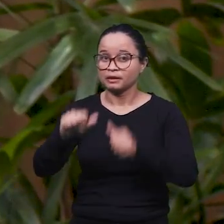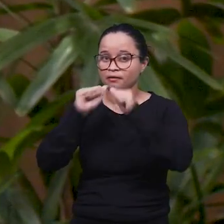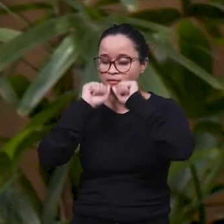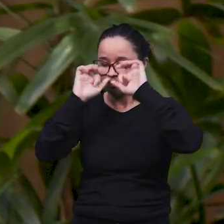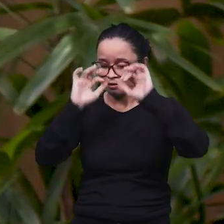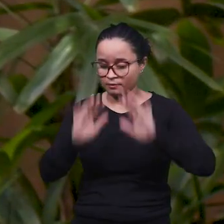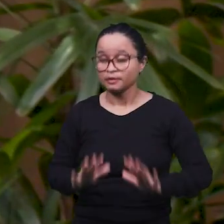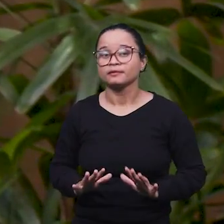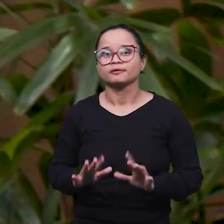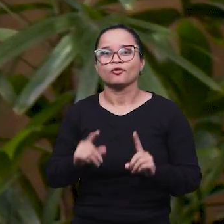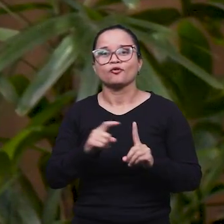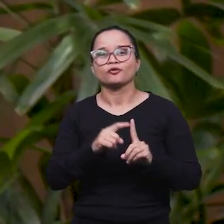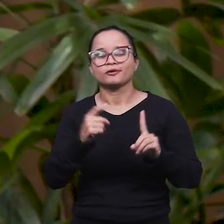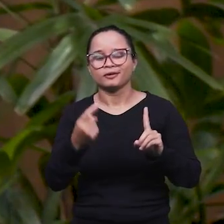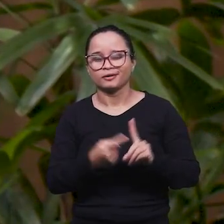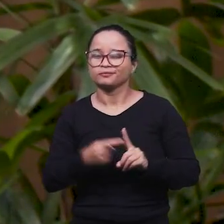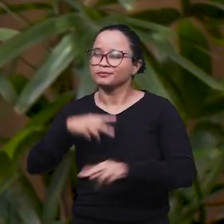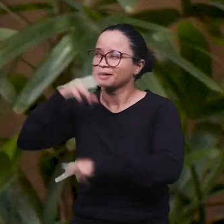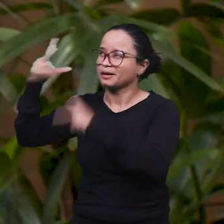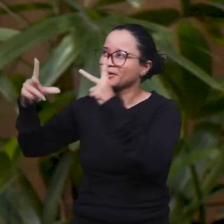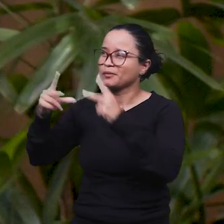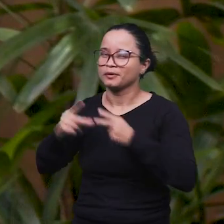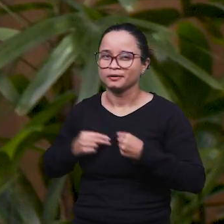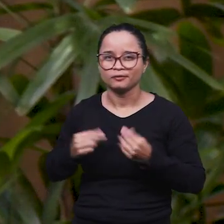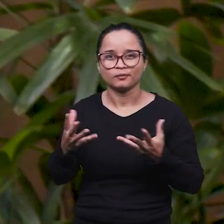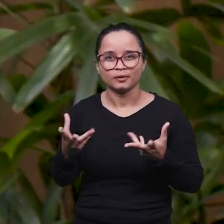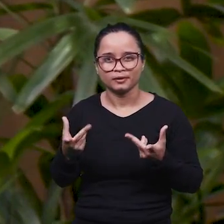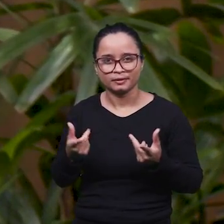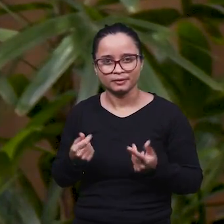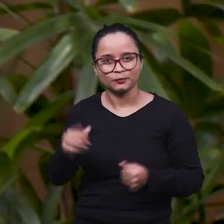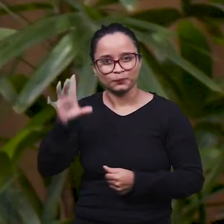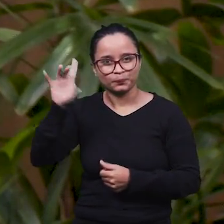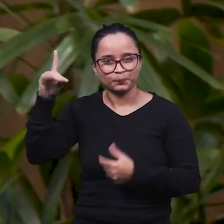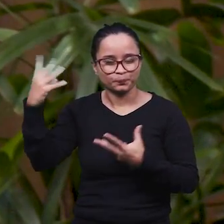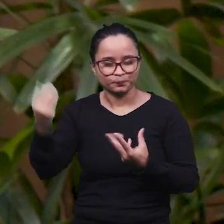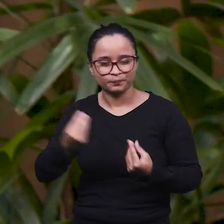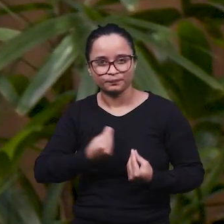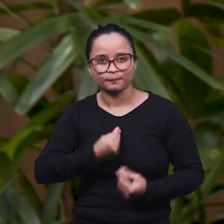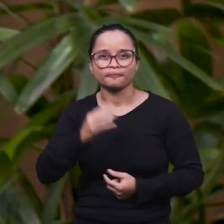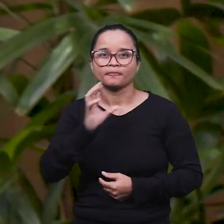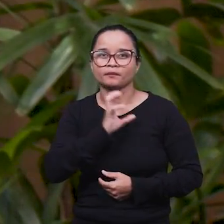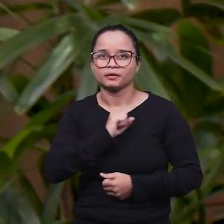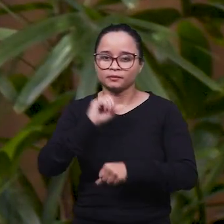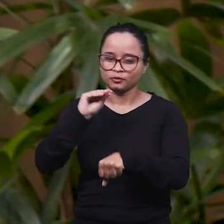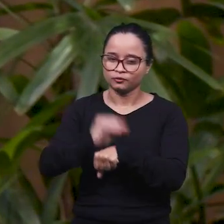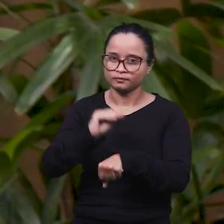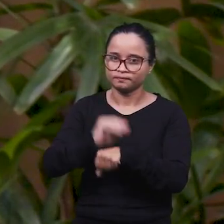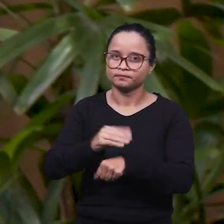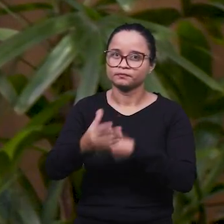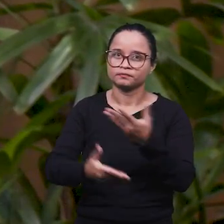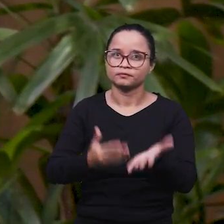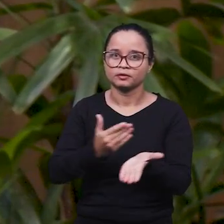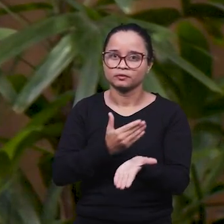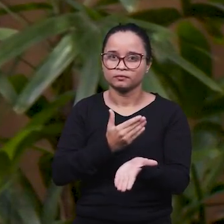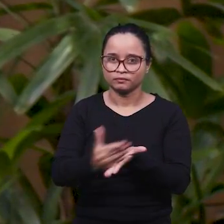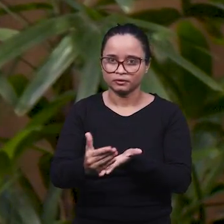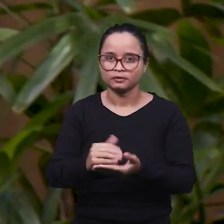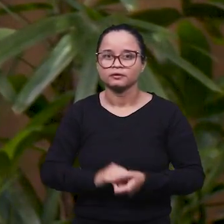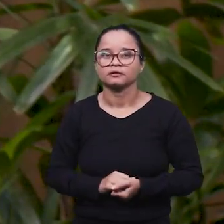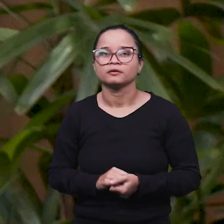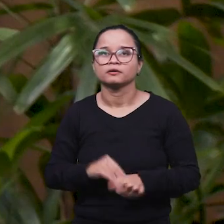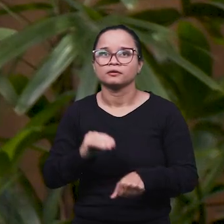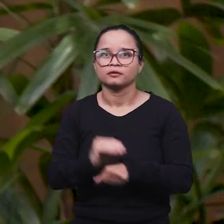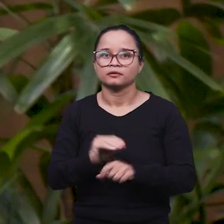gerar, que é um presente tão precioso que Deus nos deu, para amar e cuidar, iniciando com o cuidado na gestação